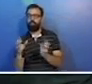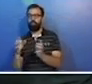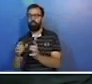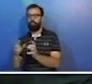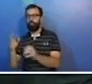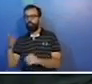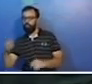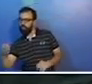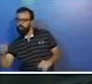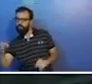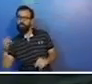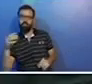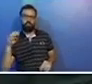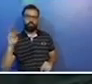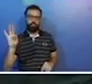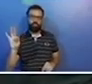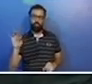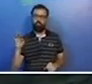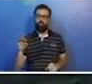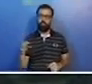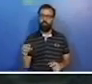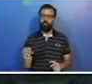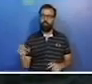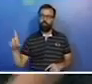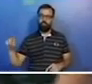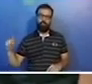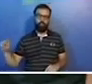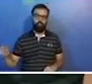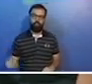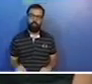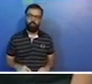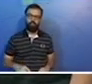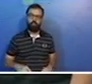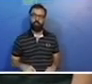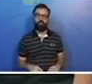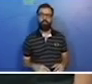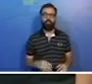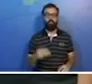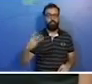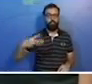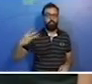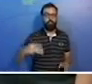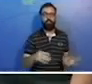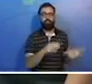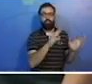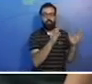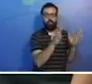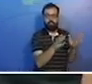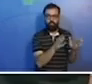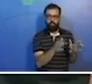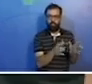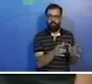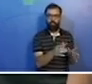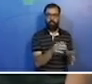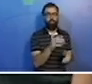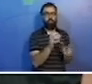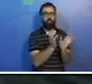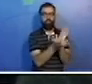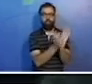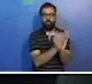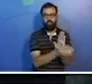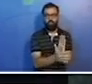fizemos nas cadeias alimentares? Tá? Produtor, Cadeia alimentar 3, alga.